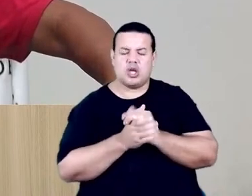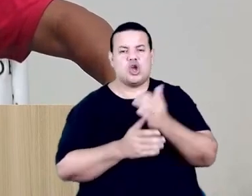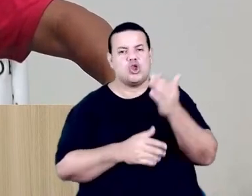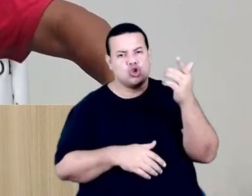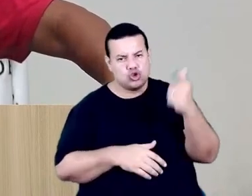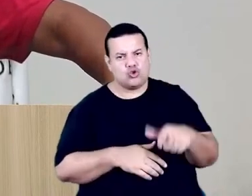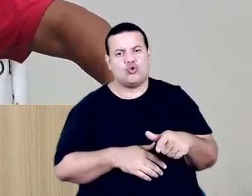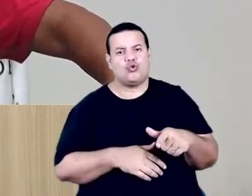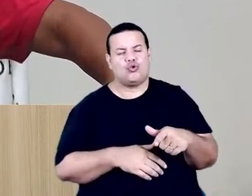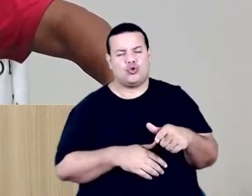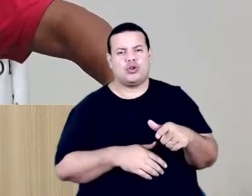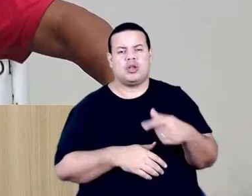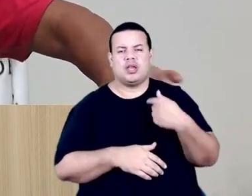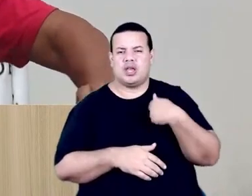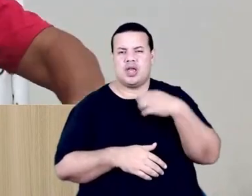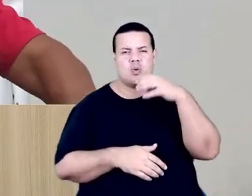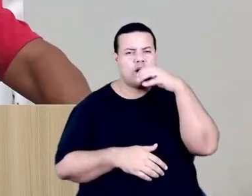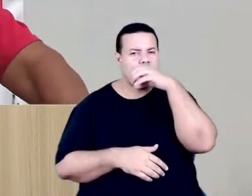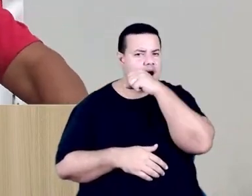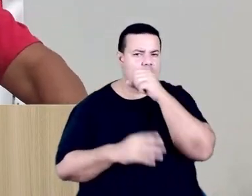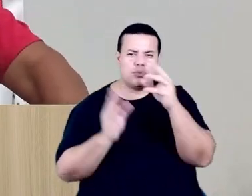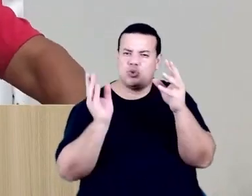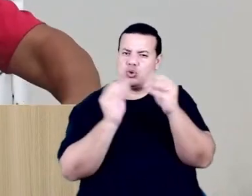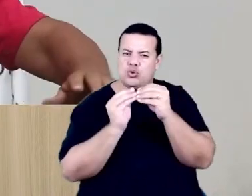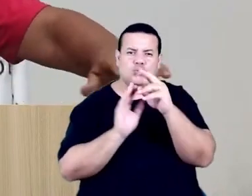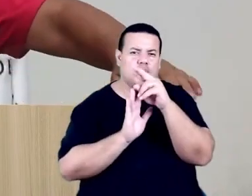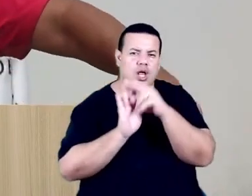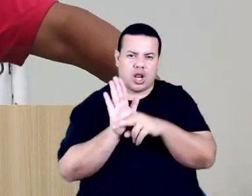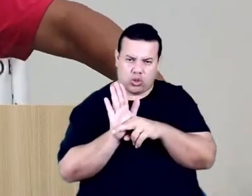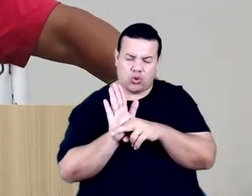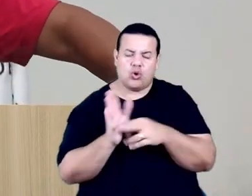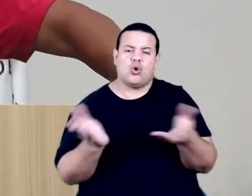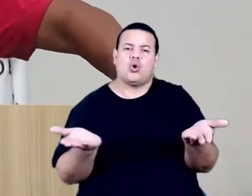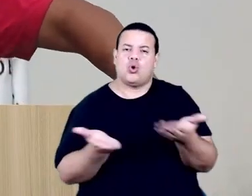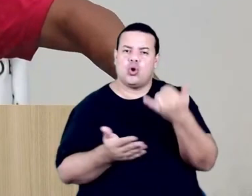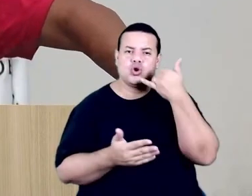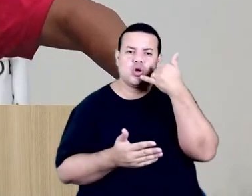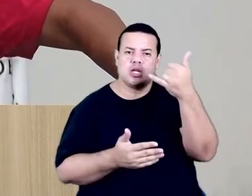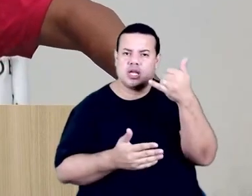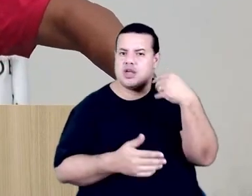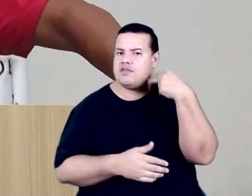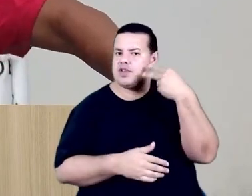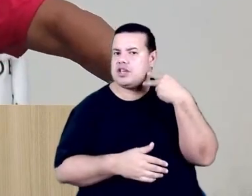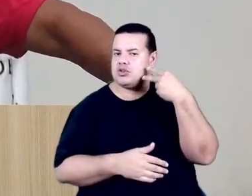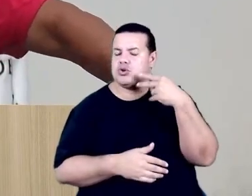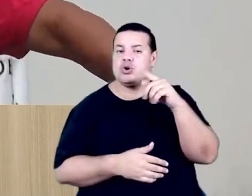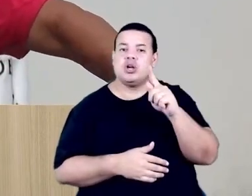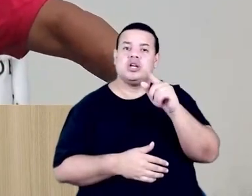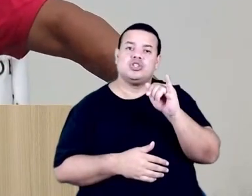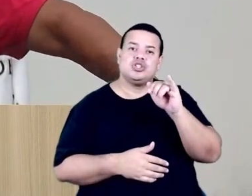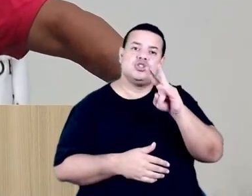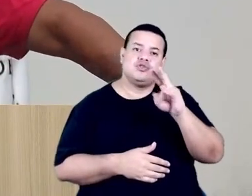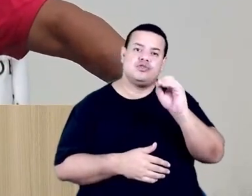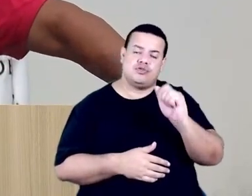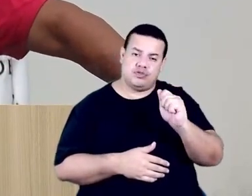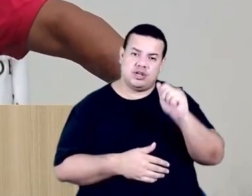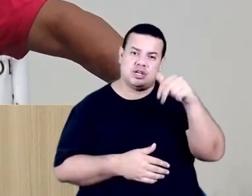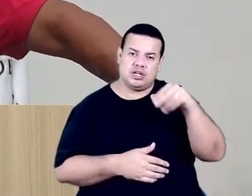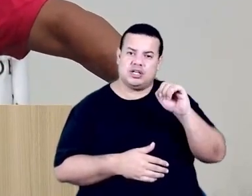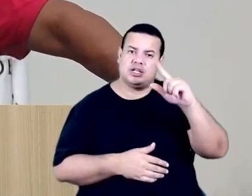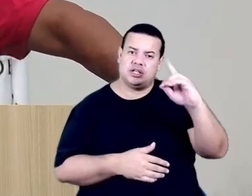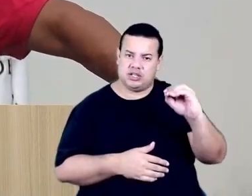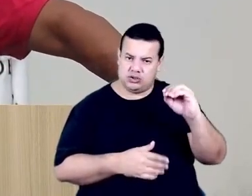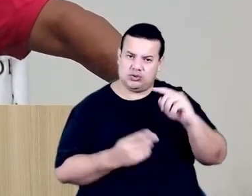quero fazer aqui um breve relatório até hoje eu liguei pro Nobre Vereador Givanildo e pra vereadora